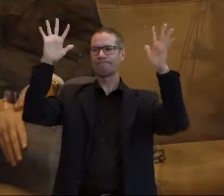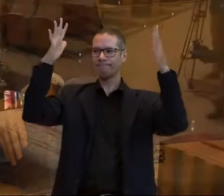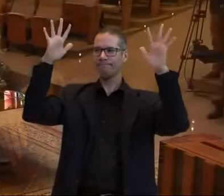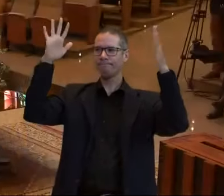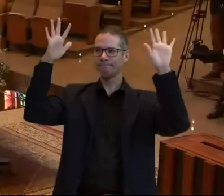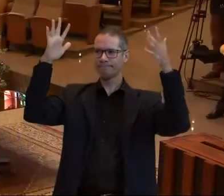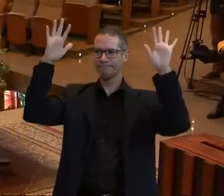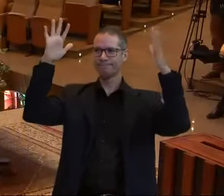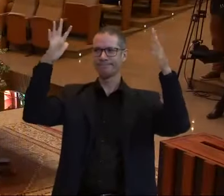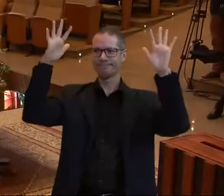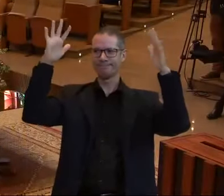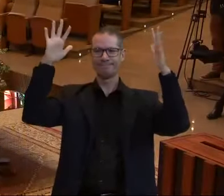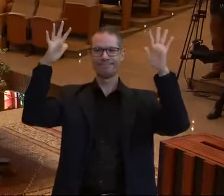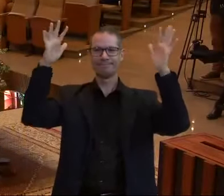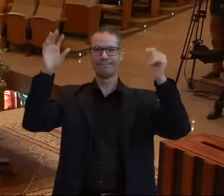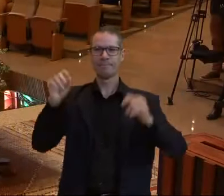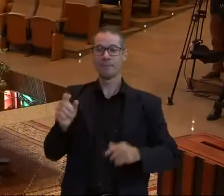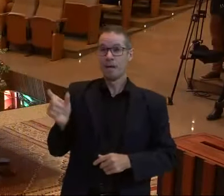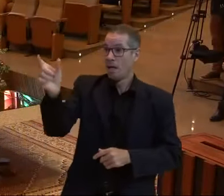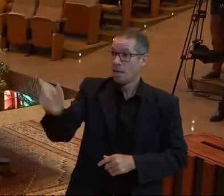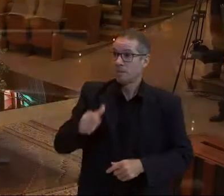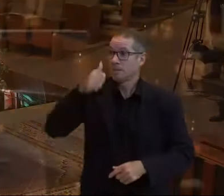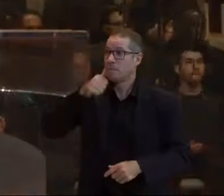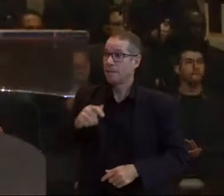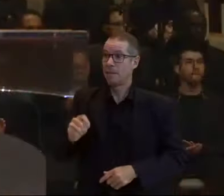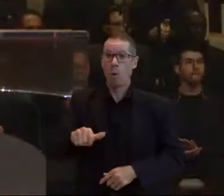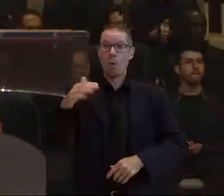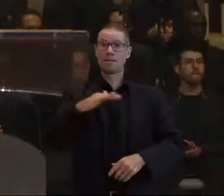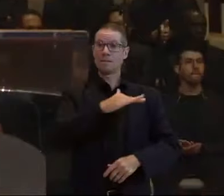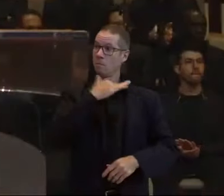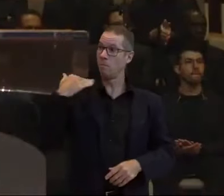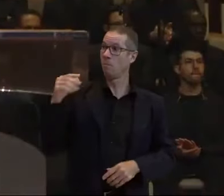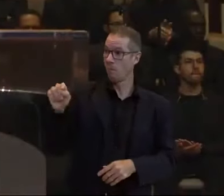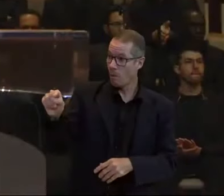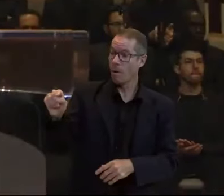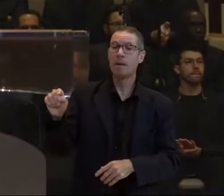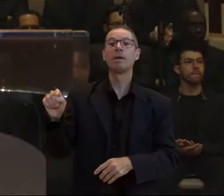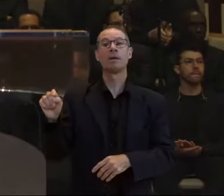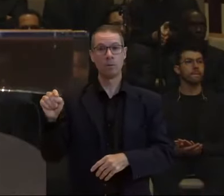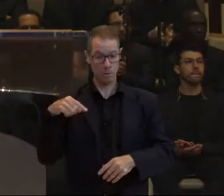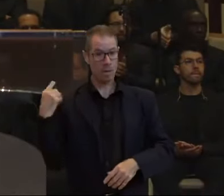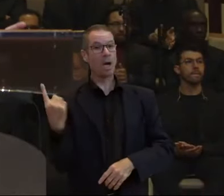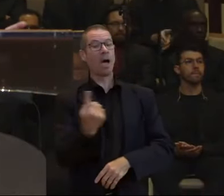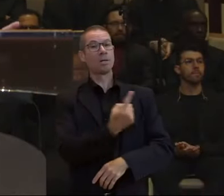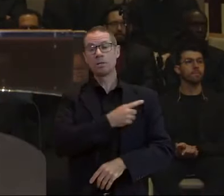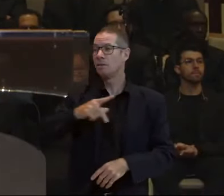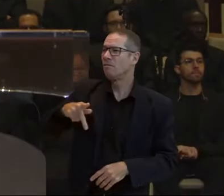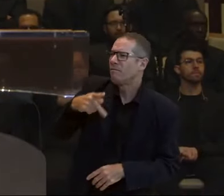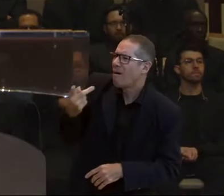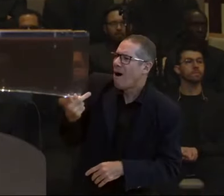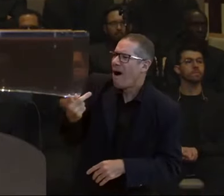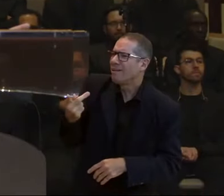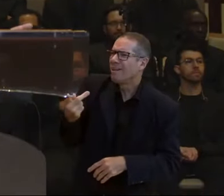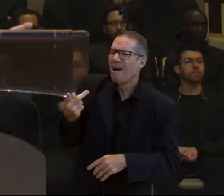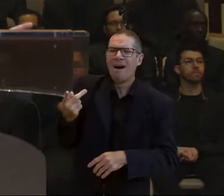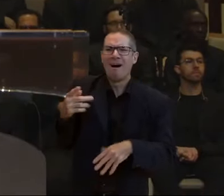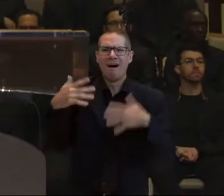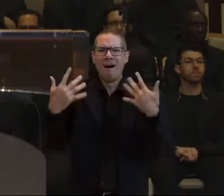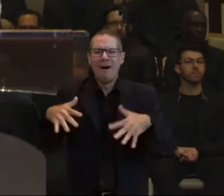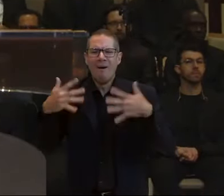menina quase morreu, viu? Não é? E a gente fala, poxa, mas quem está falando